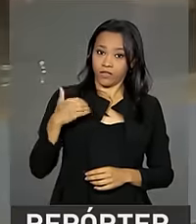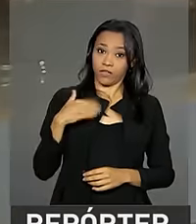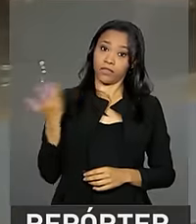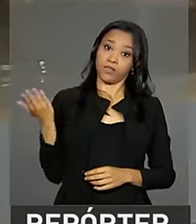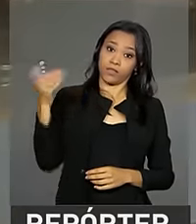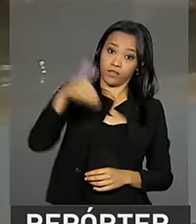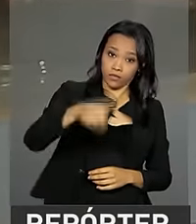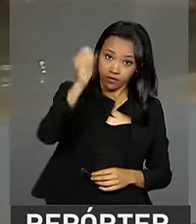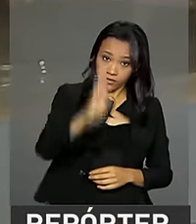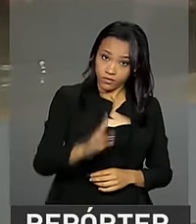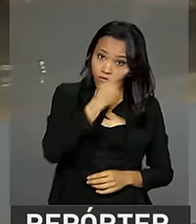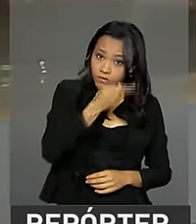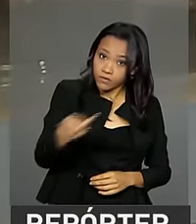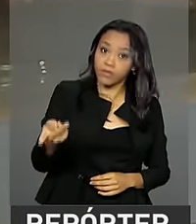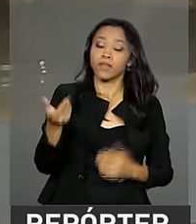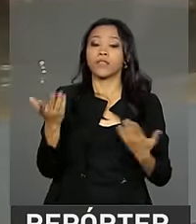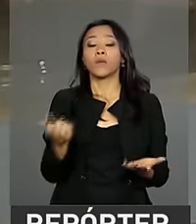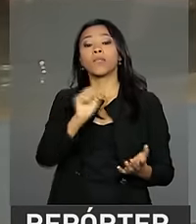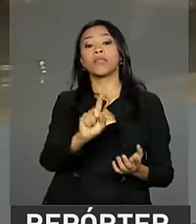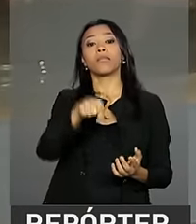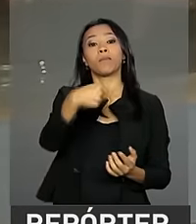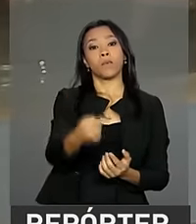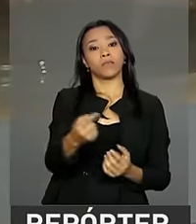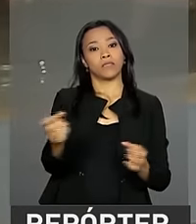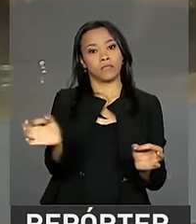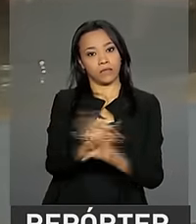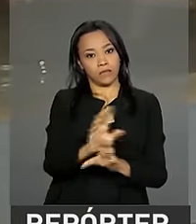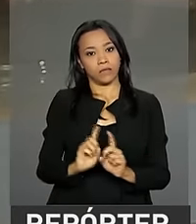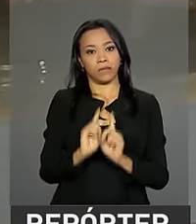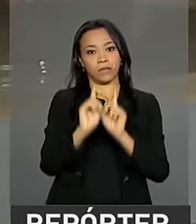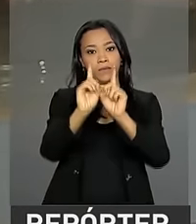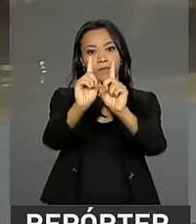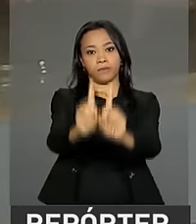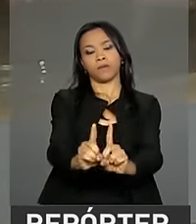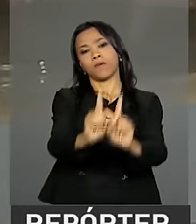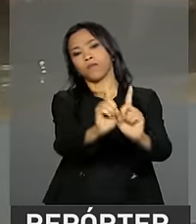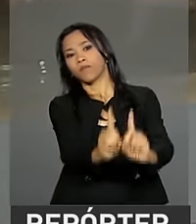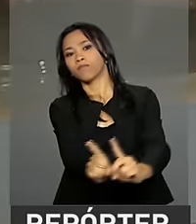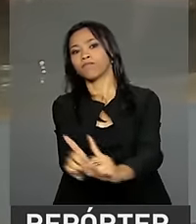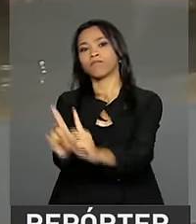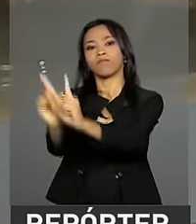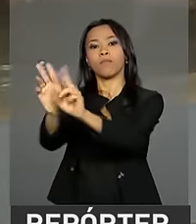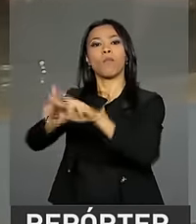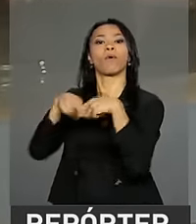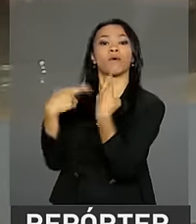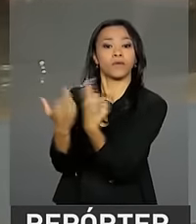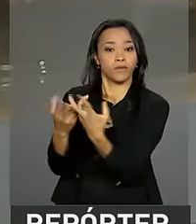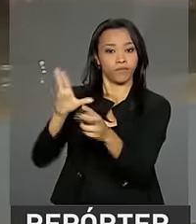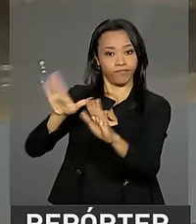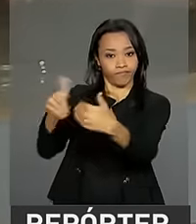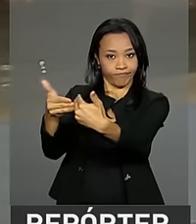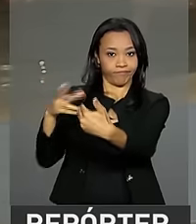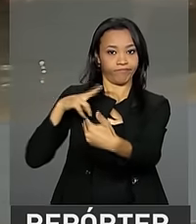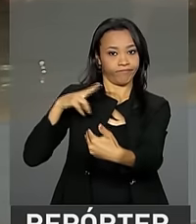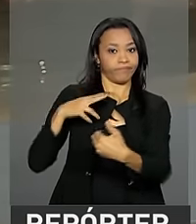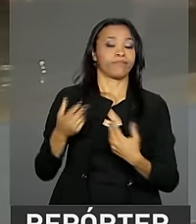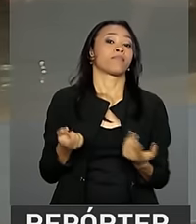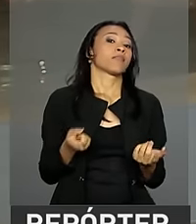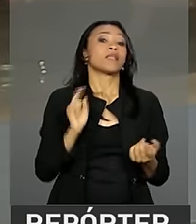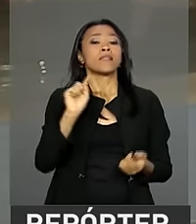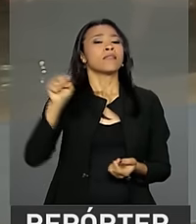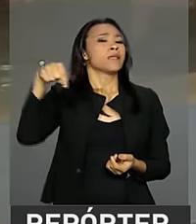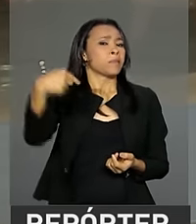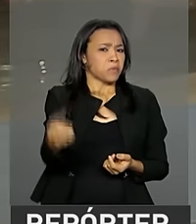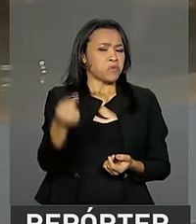Brasil. Logo depois de subirem a rampa, Temer e Macri seguem para uma reunião. E, na sequência,